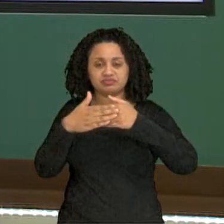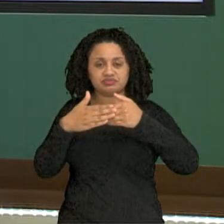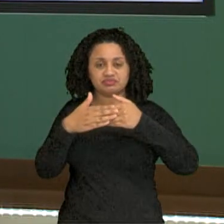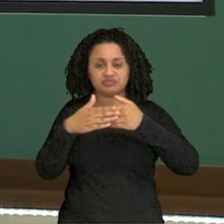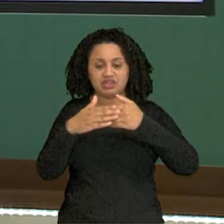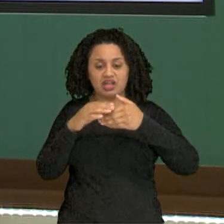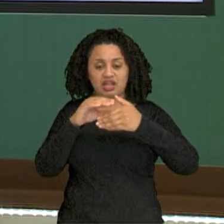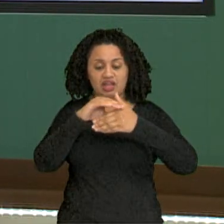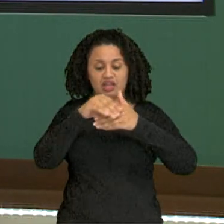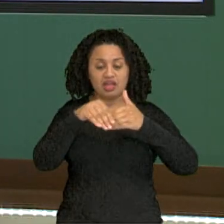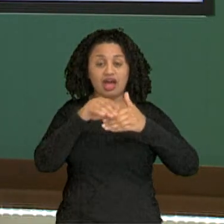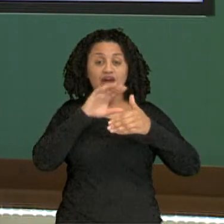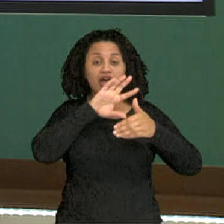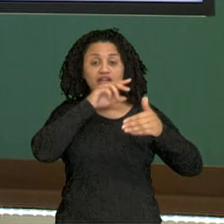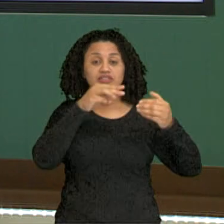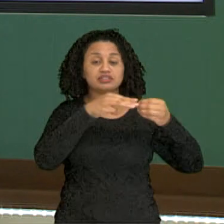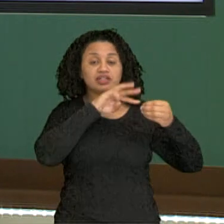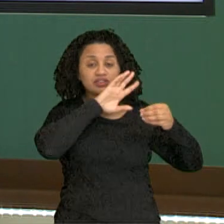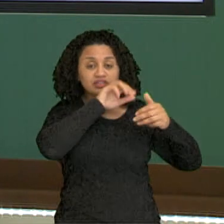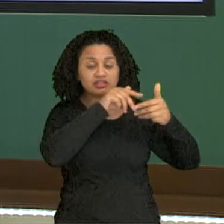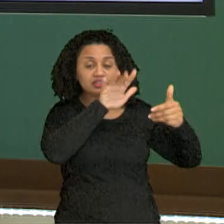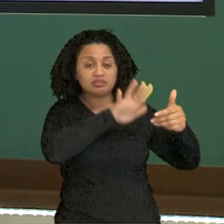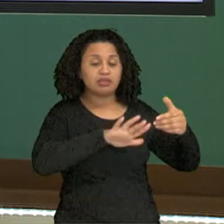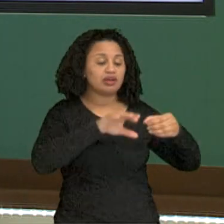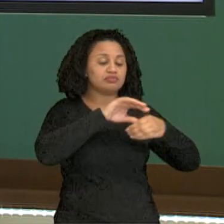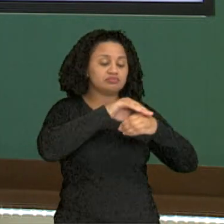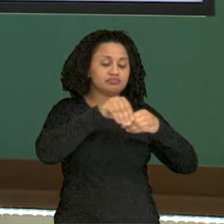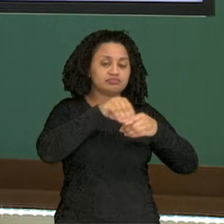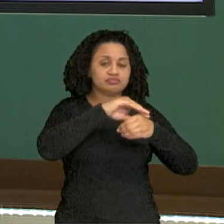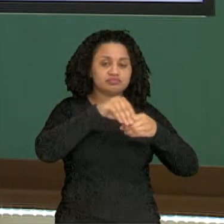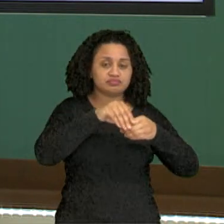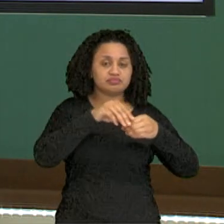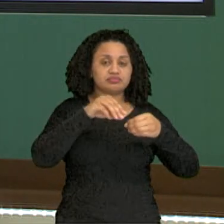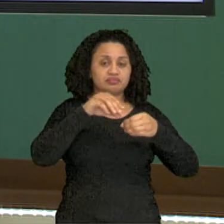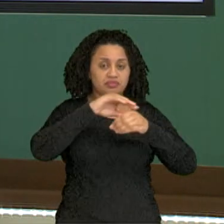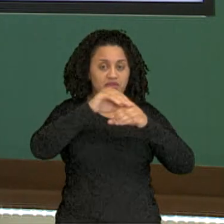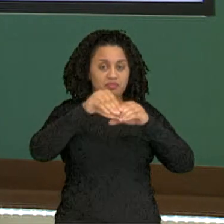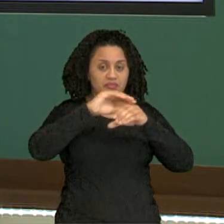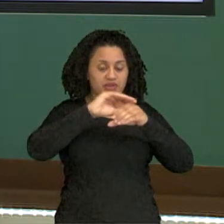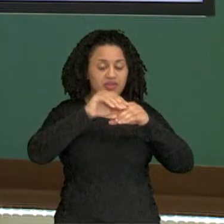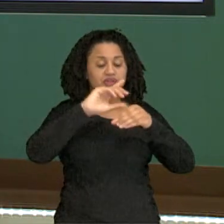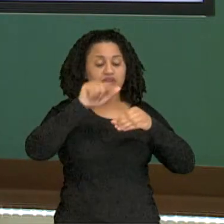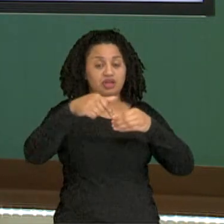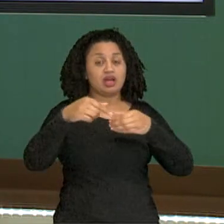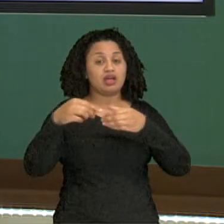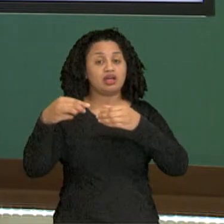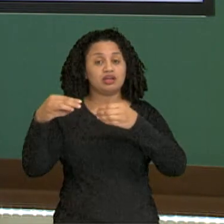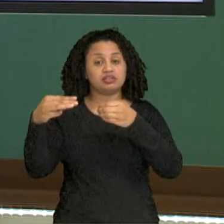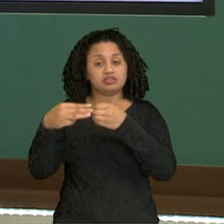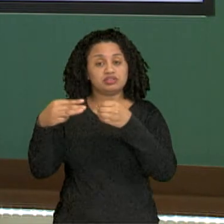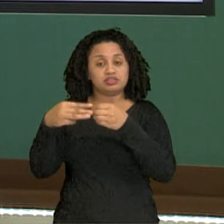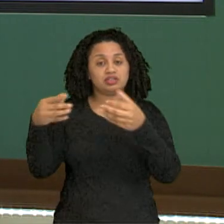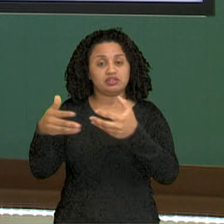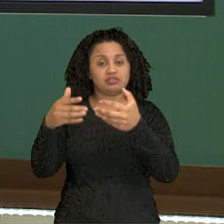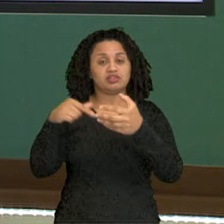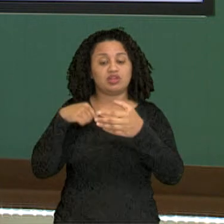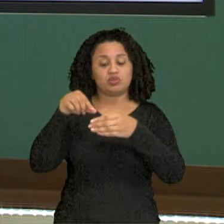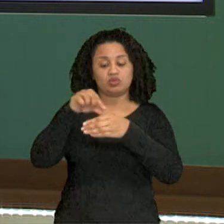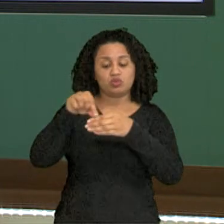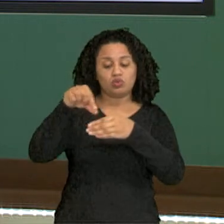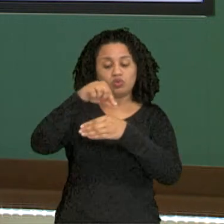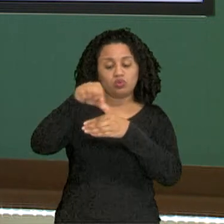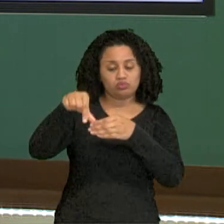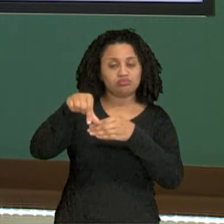membrana plasmática e depois é o interior com o citoplasma. Já numa célula vegetal, nós temos 2 camadas para chegar